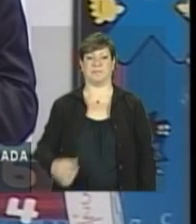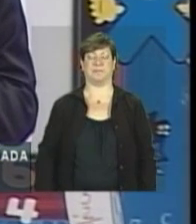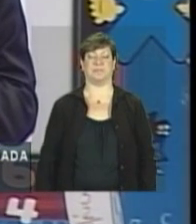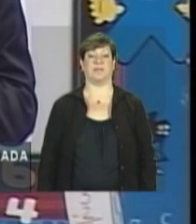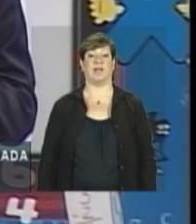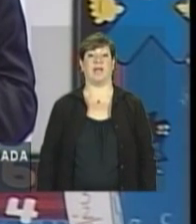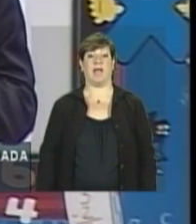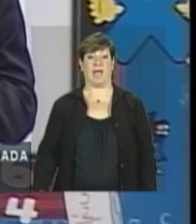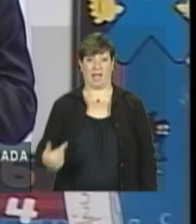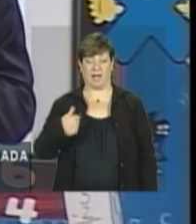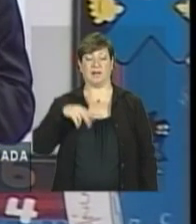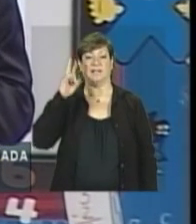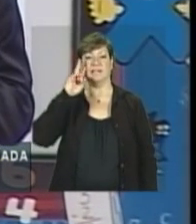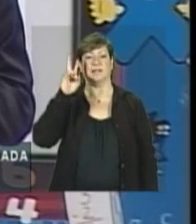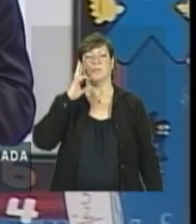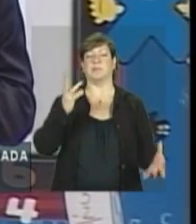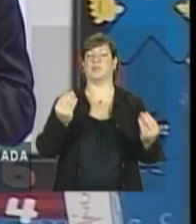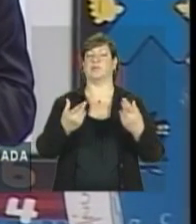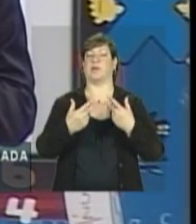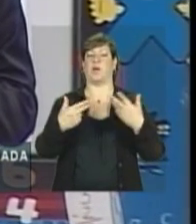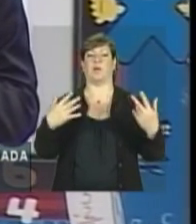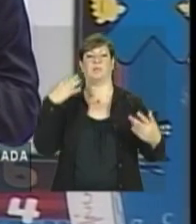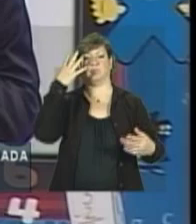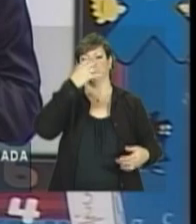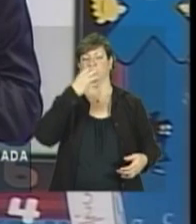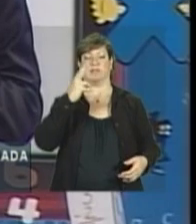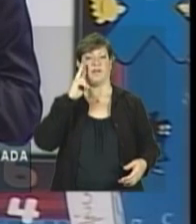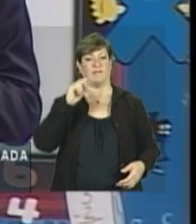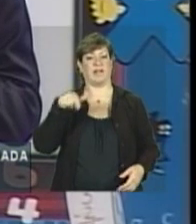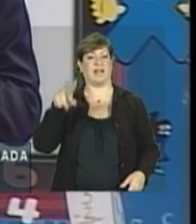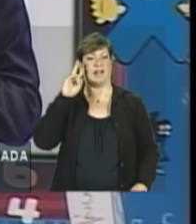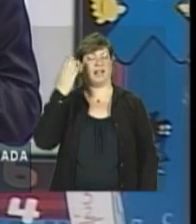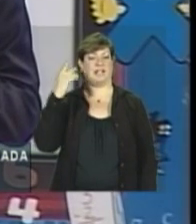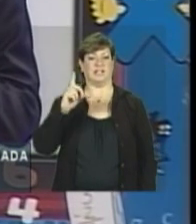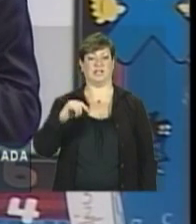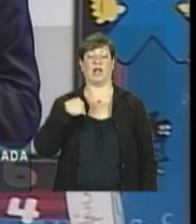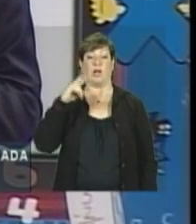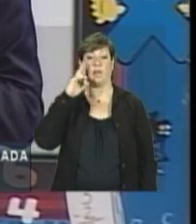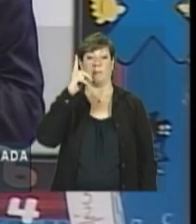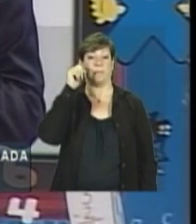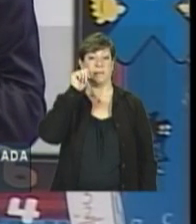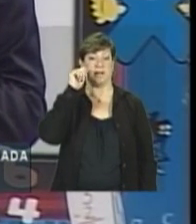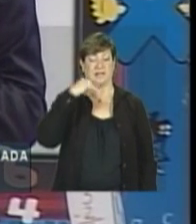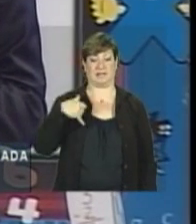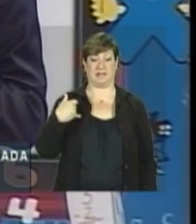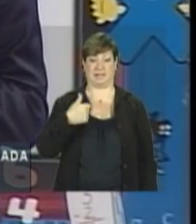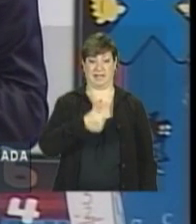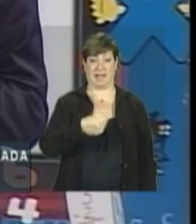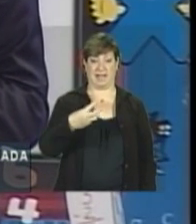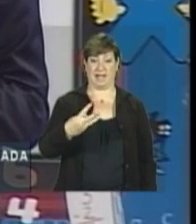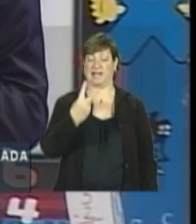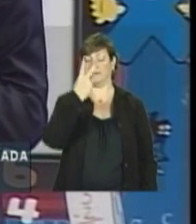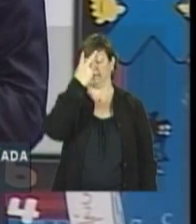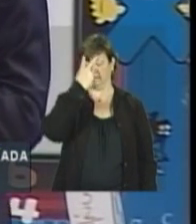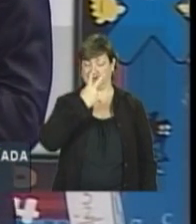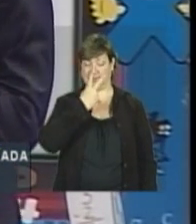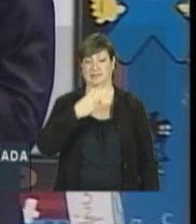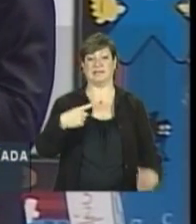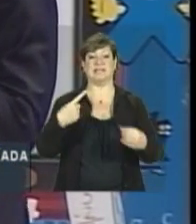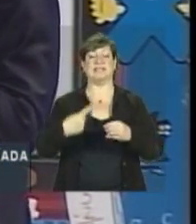lembro de tanta coisa bonita que eu vi aquele dia. Eu me lembro de uma menina de 13 anos, deficiente visual, de uma pequena